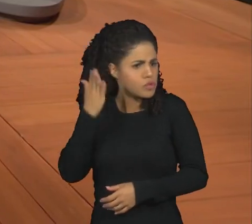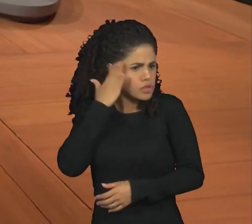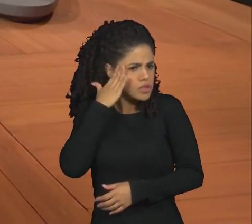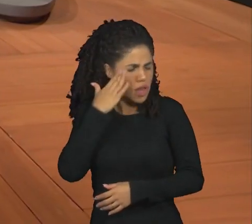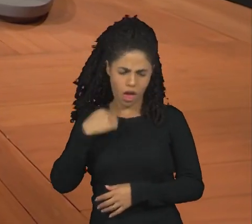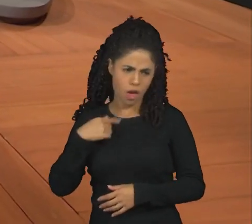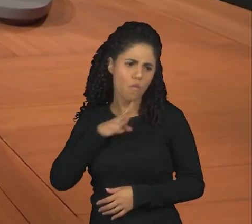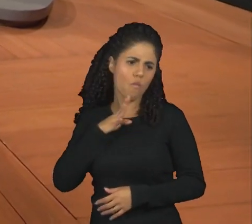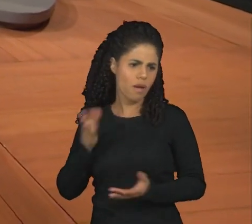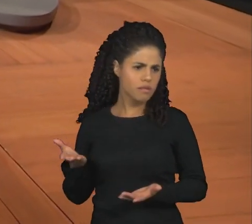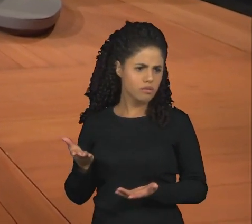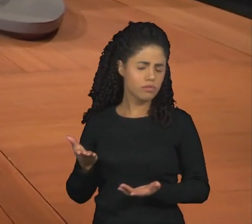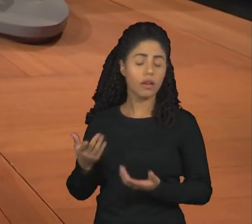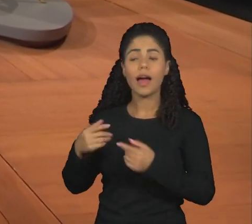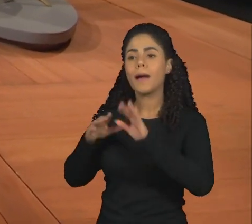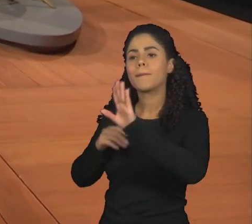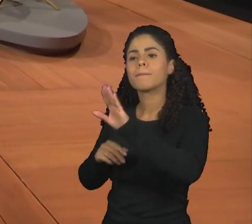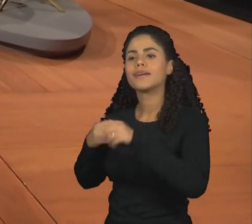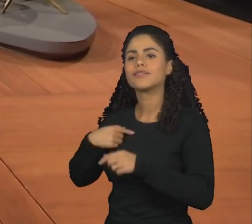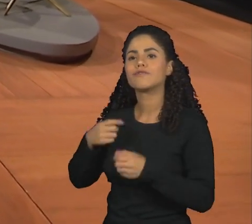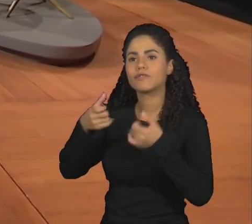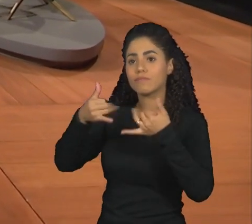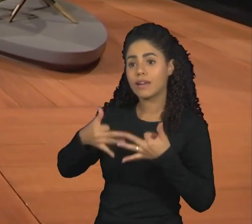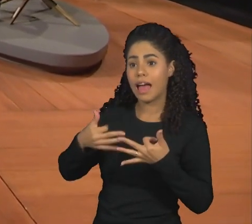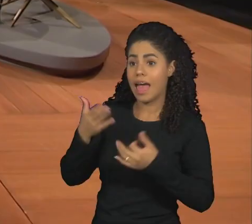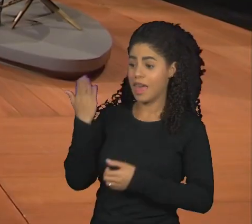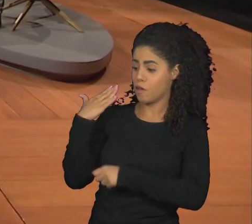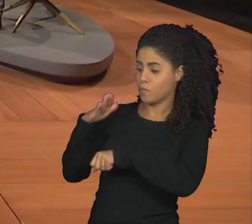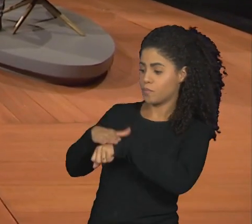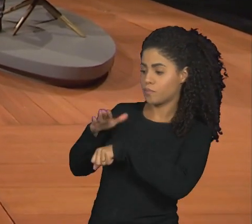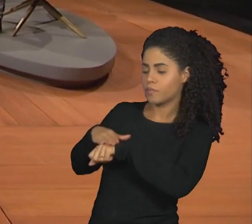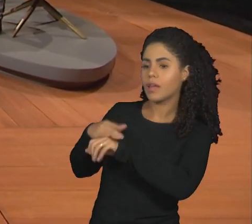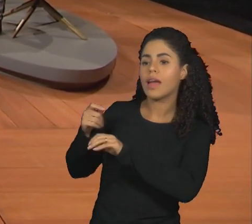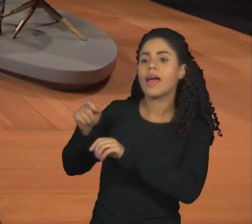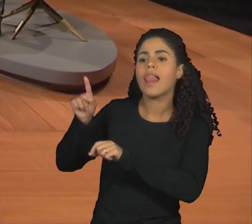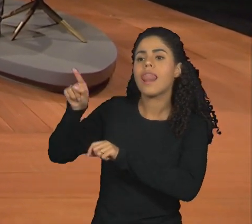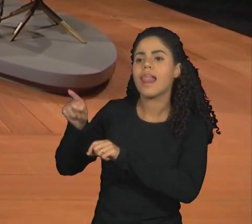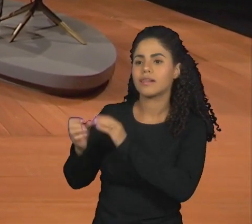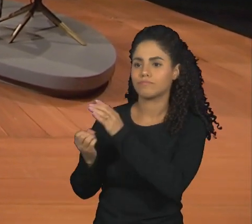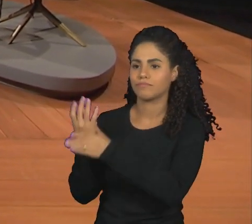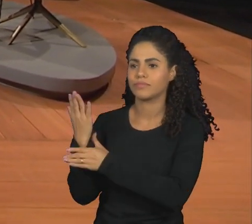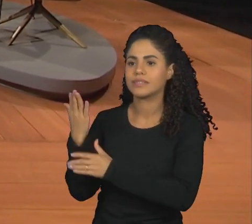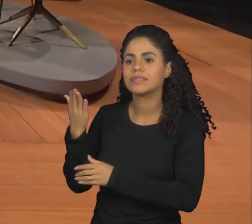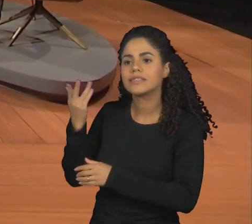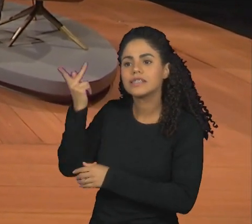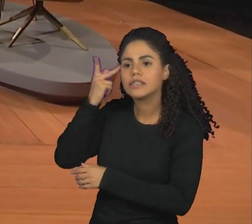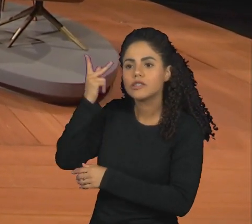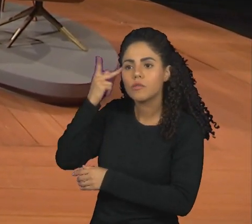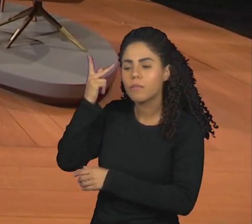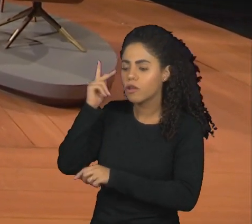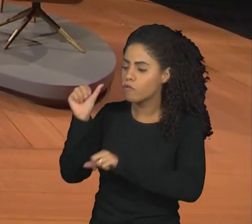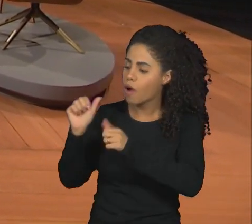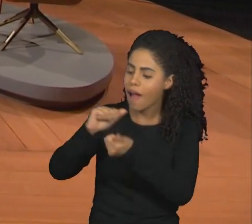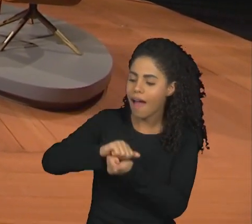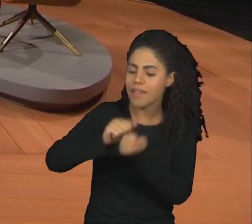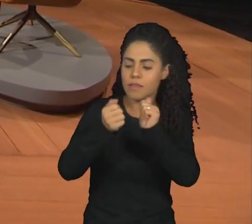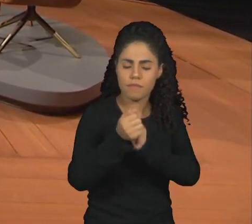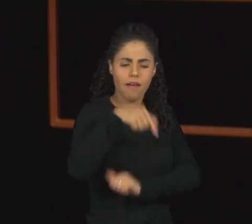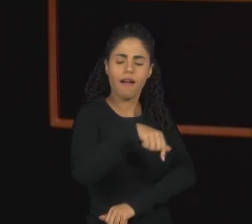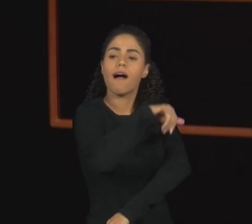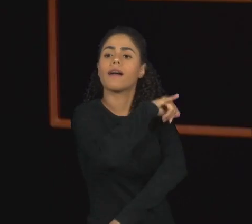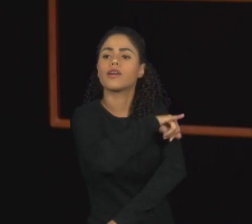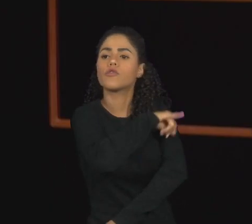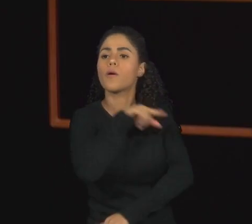Roosevelt. Inclusive, vou fazer o seguinte, vou pegar uma peça que eu montei em São Paulo, que era o Êxtase, do Valcir Carrasco, e vou remontar aqui no Rio